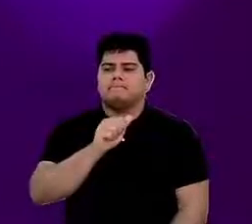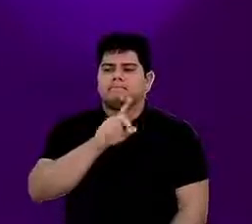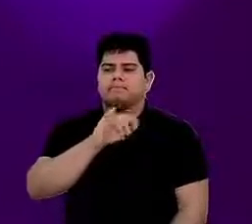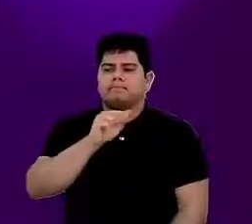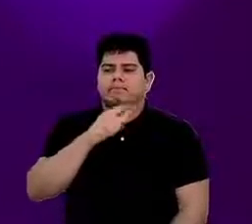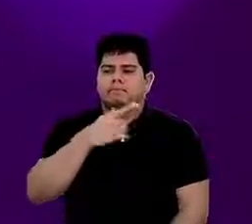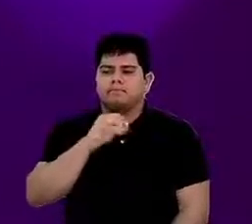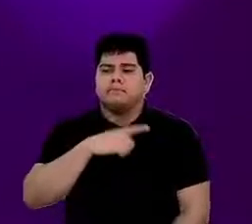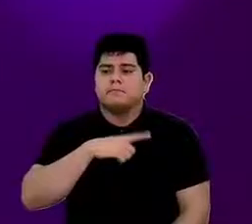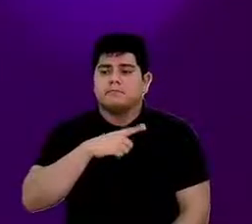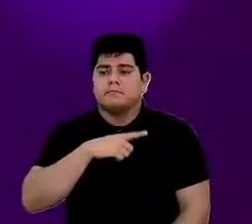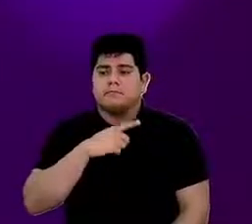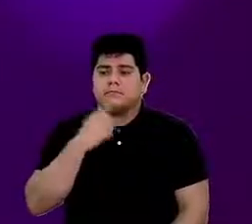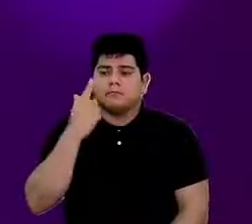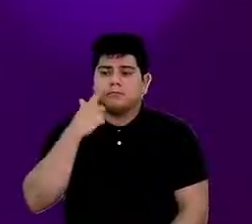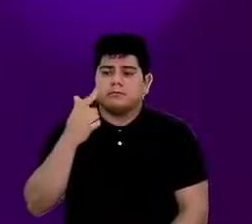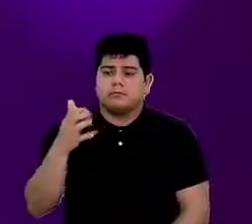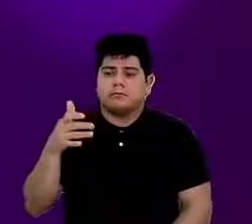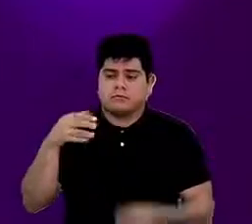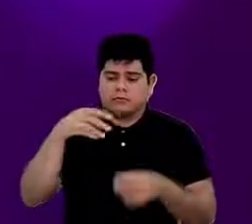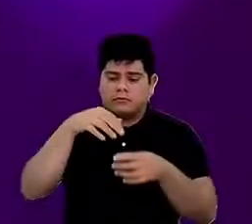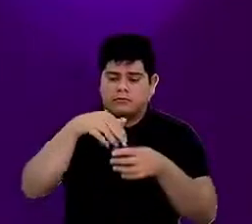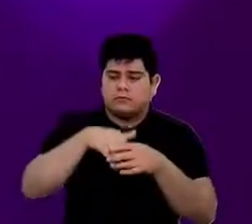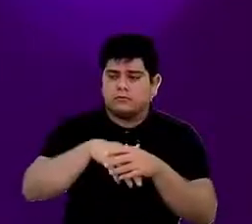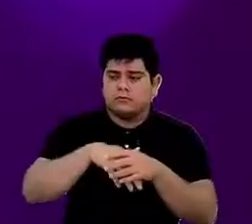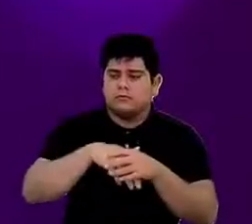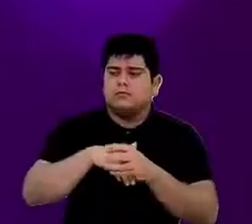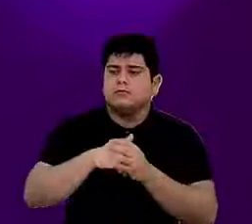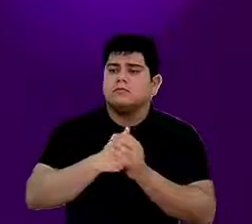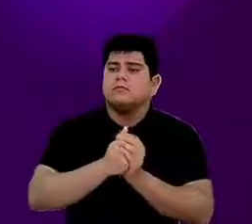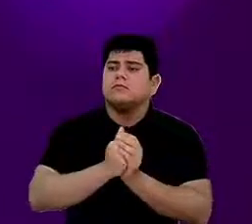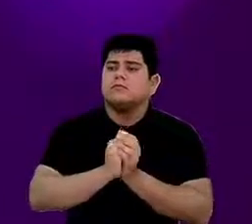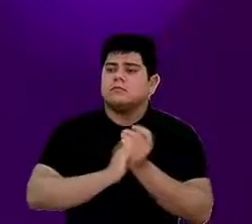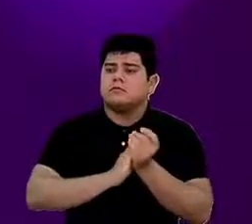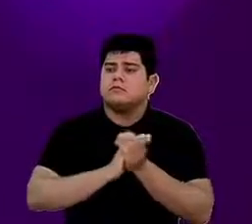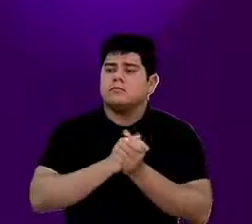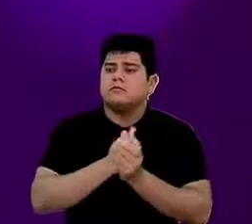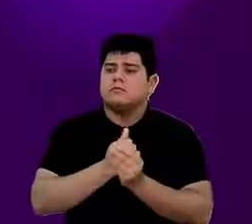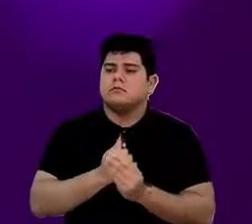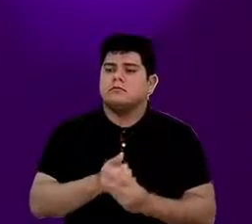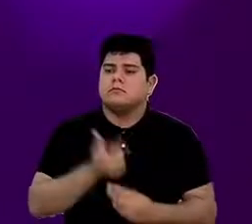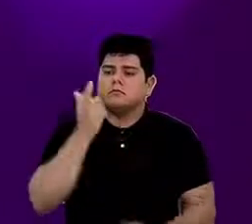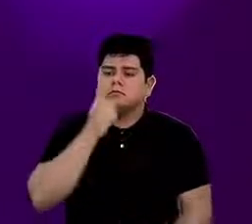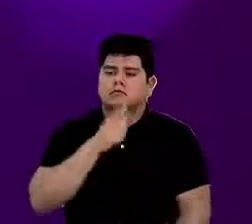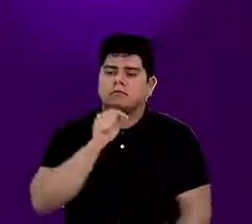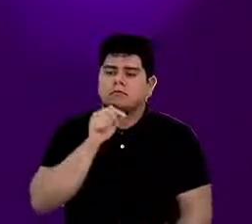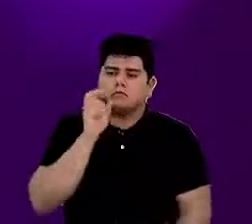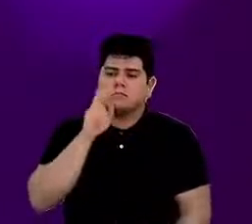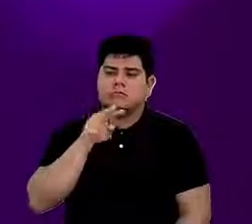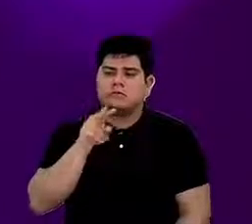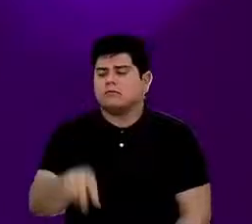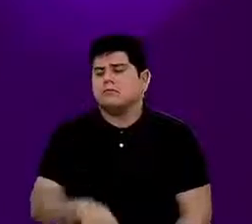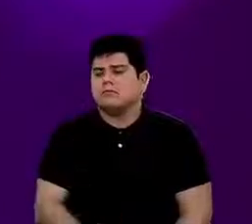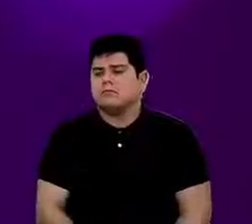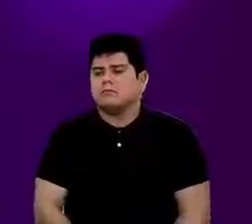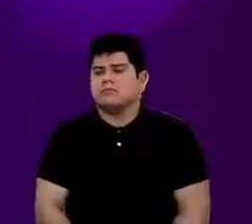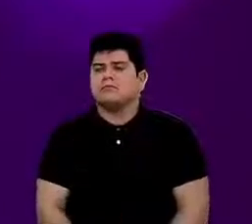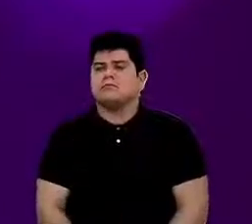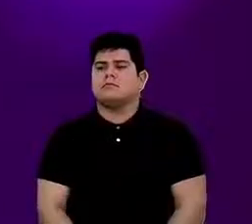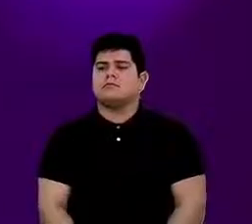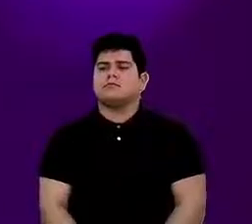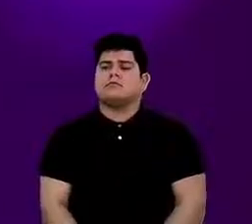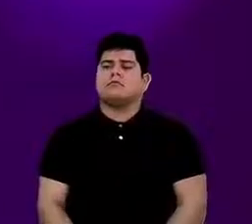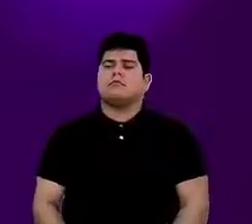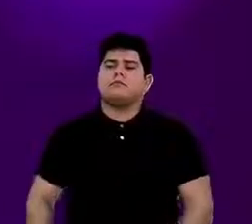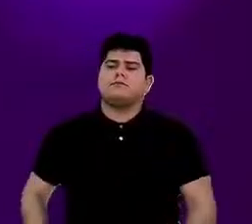o material chegando e perfundindo, entrando no miocárdio, né? Que é o que a gente vê nessas imagens aqui, que não